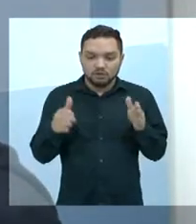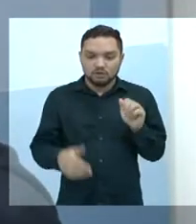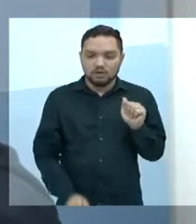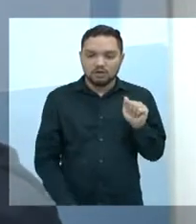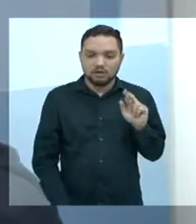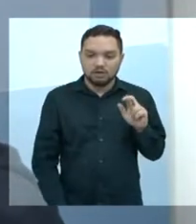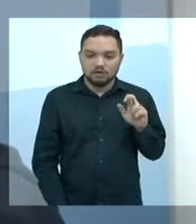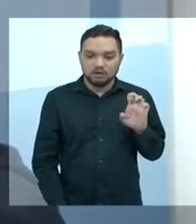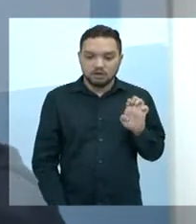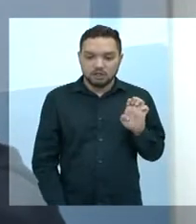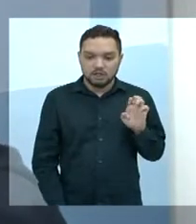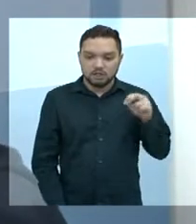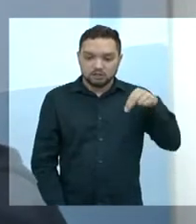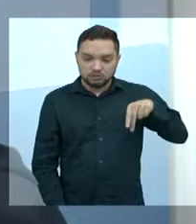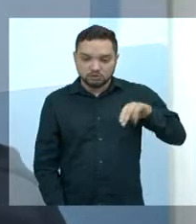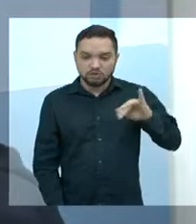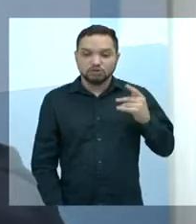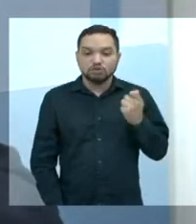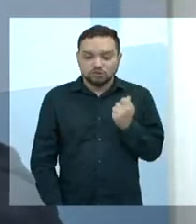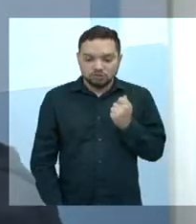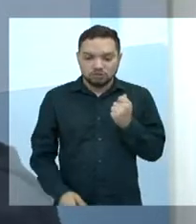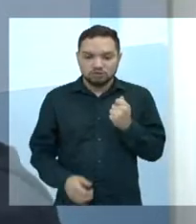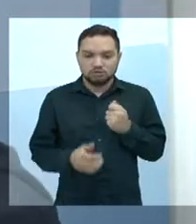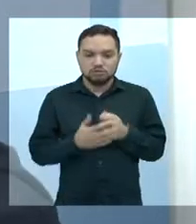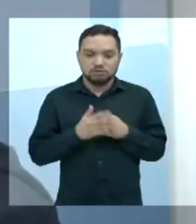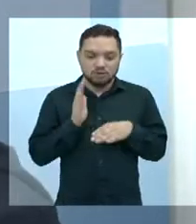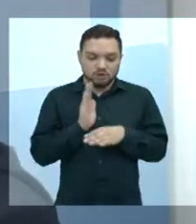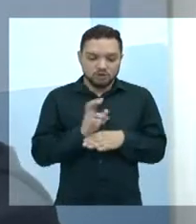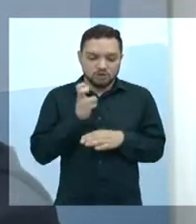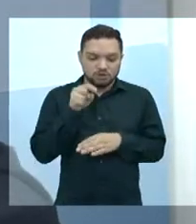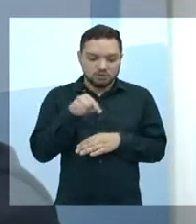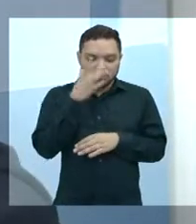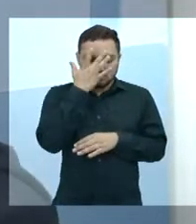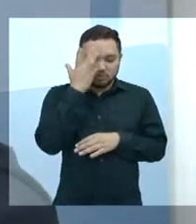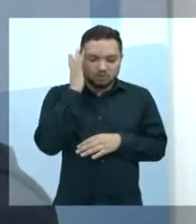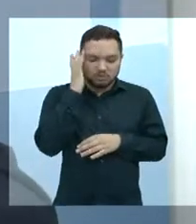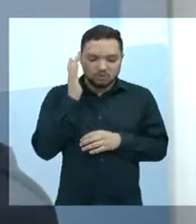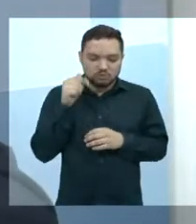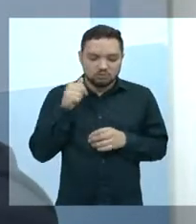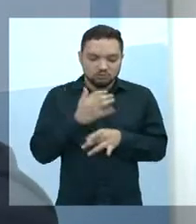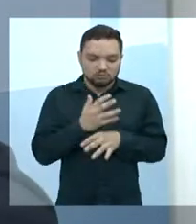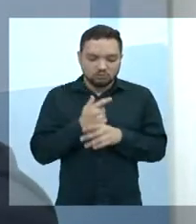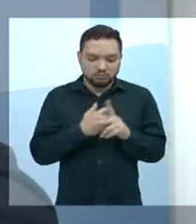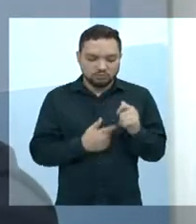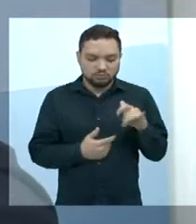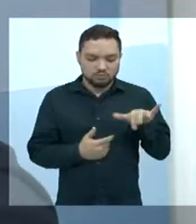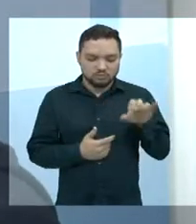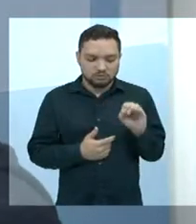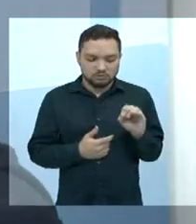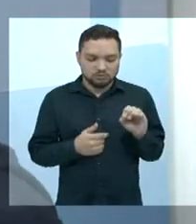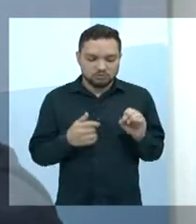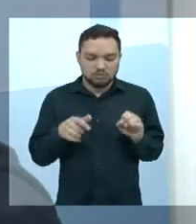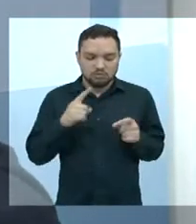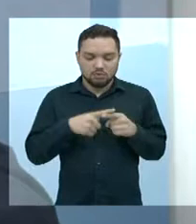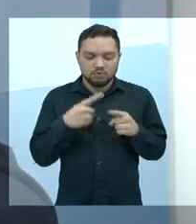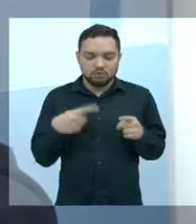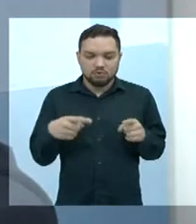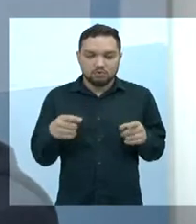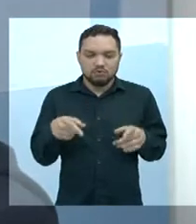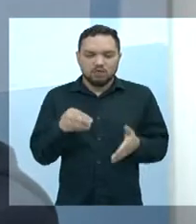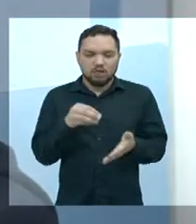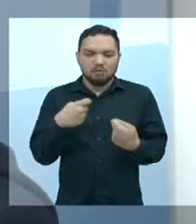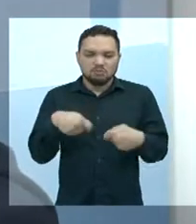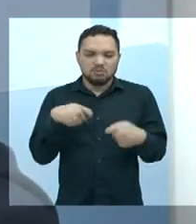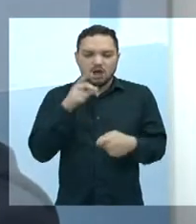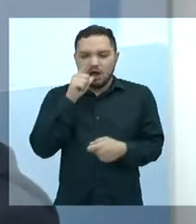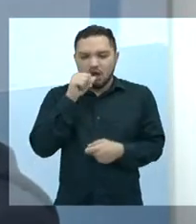inaugurar uma adutora que beneficia quase 5.000 pessoas na cidade do Palhano, uma área muito carente de água.